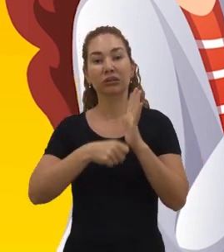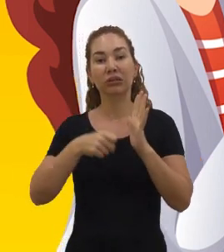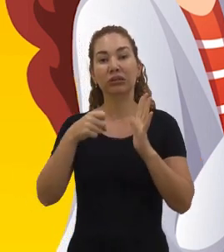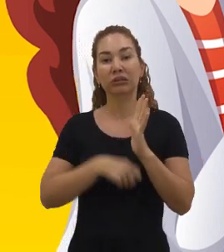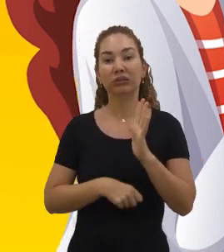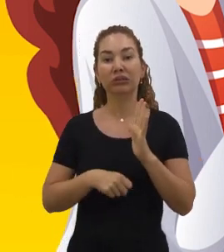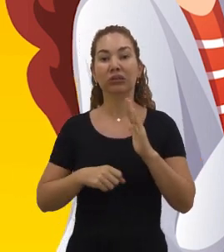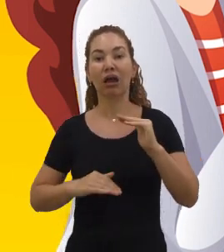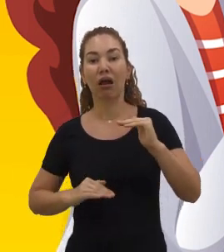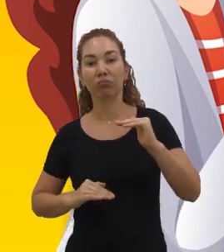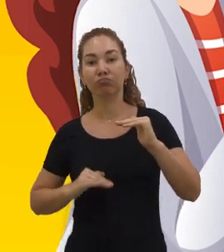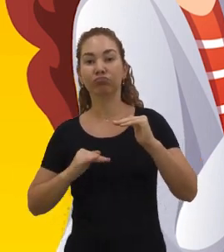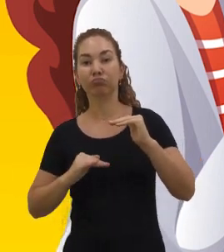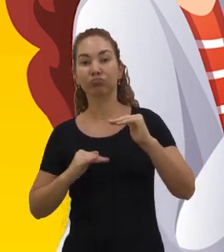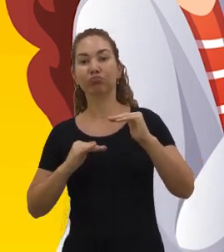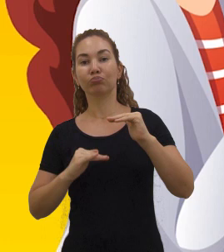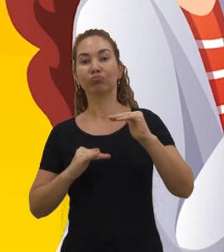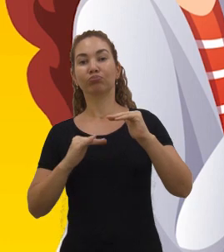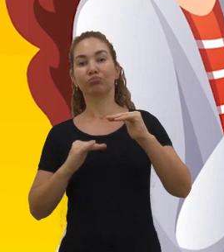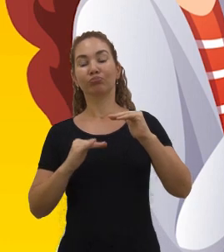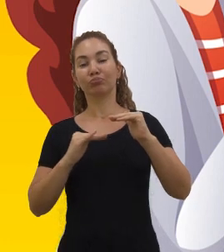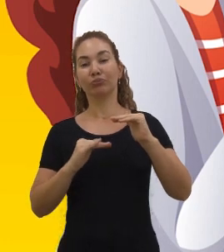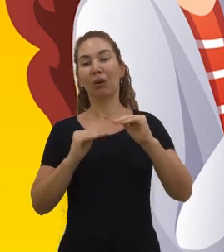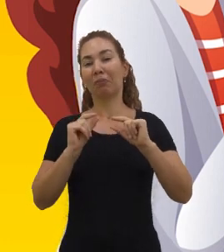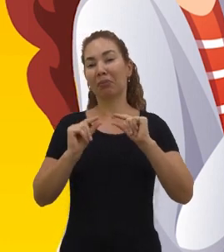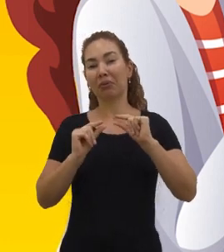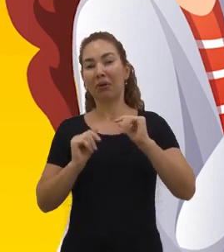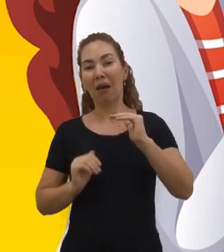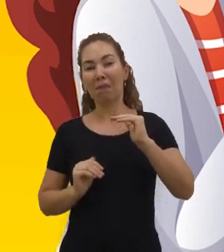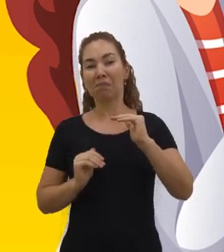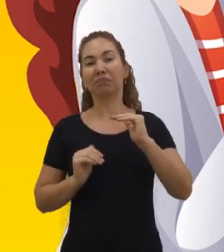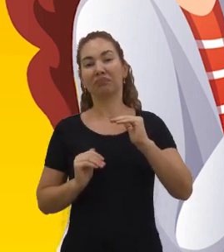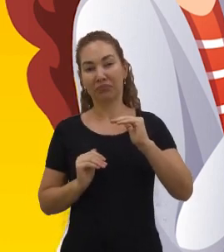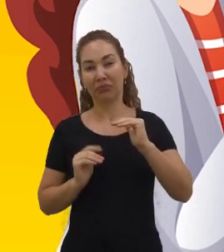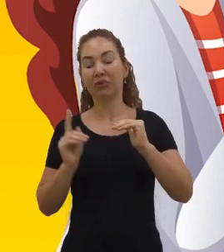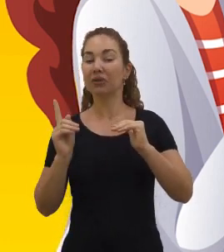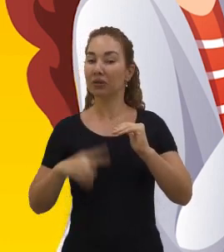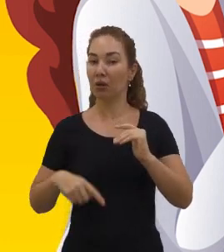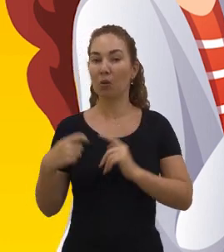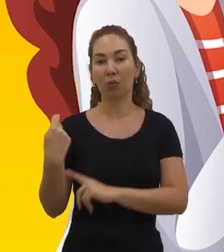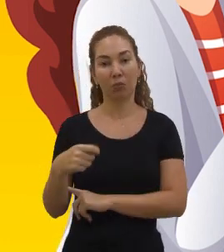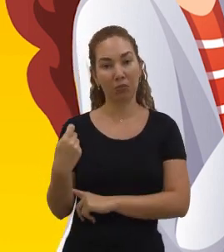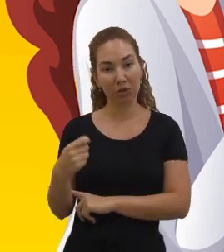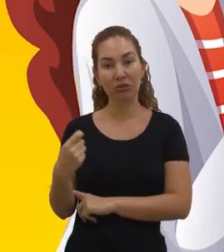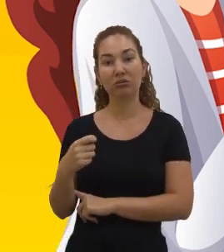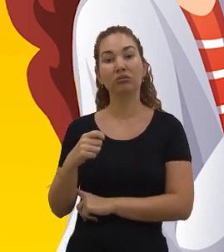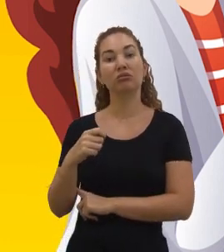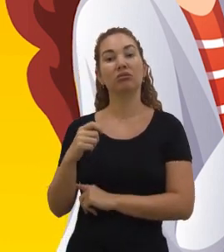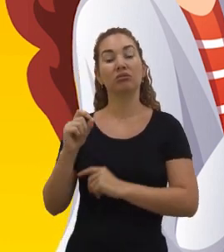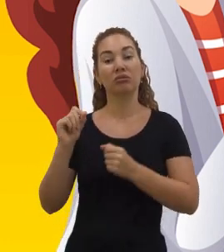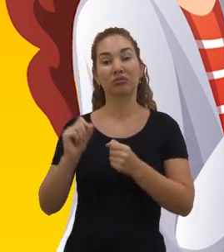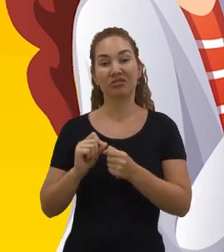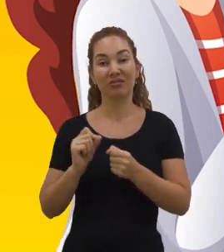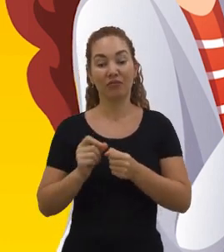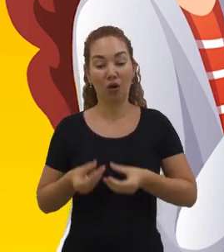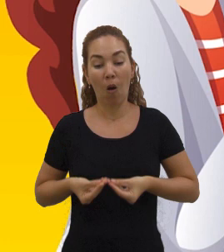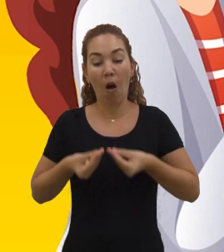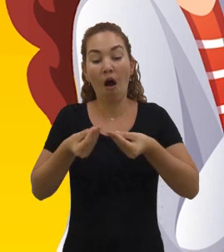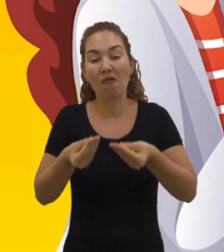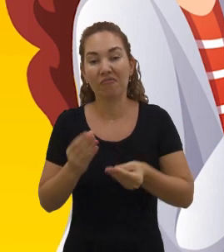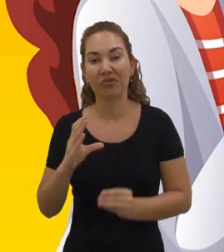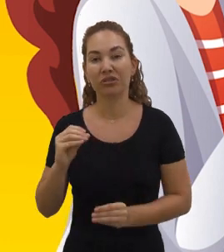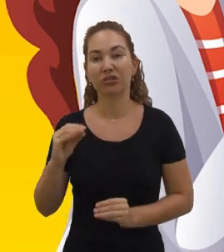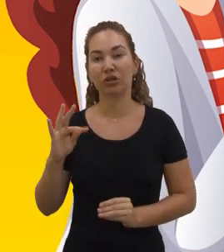menos melhorar essa situação um pouco que seja, né? Que é o mínimo que pode ser feito, são oferecer essas